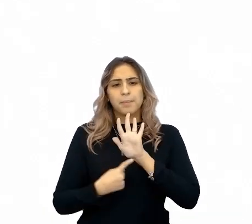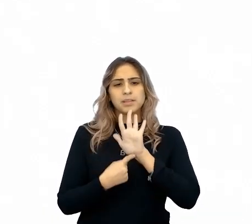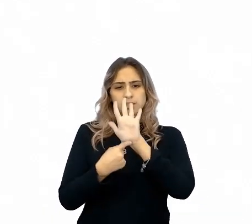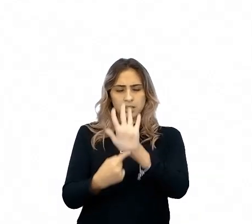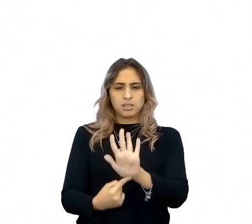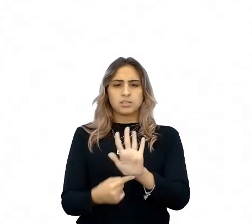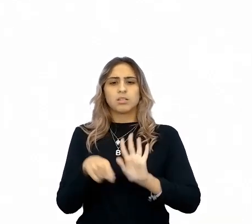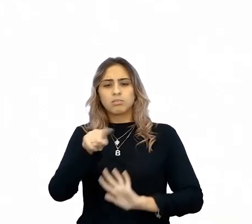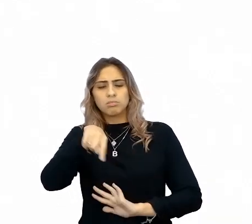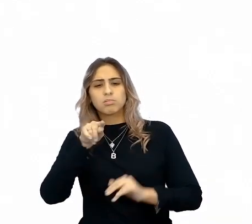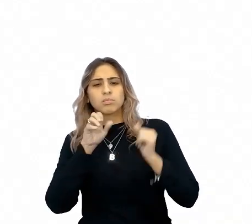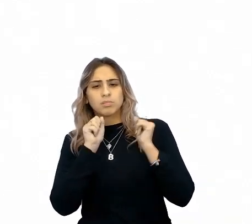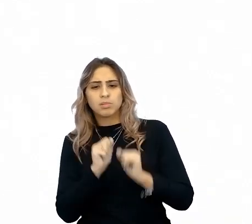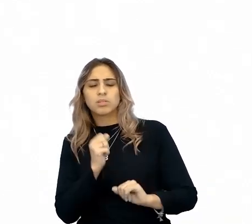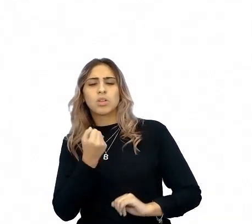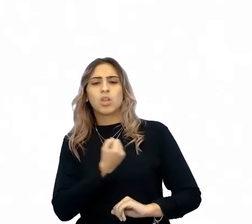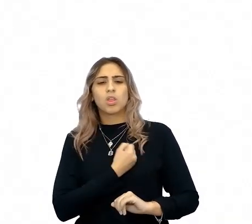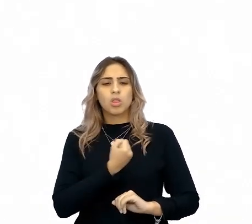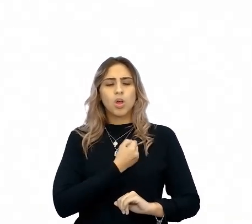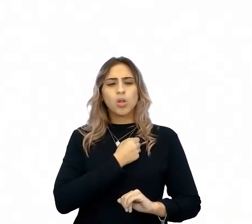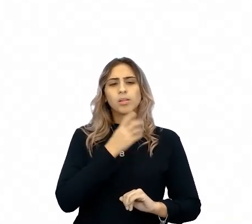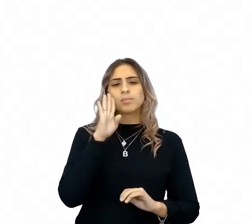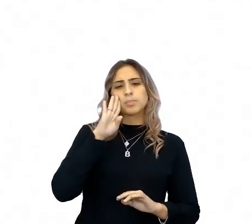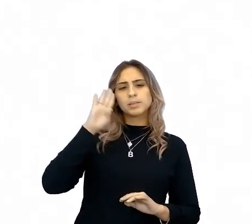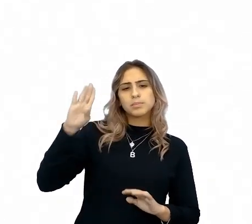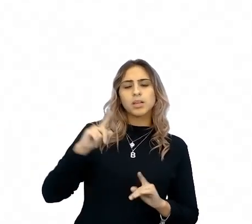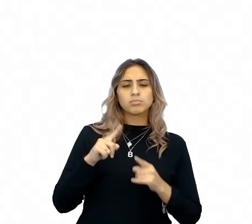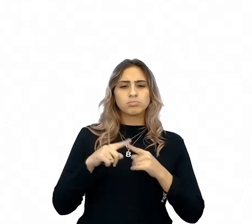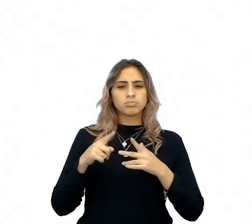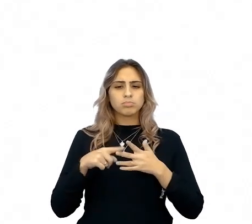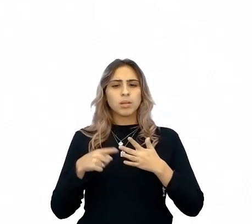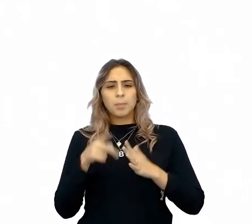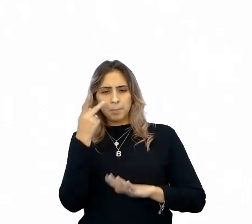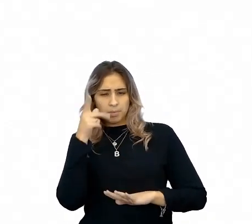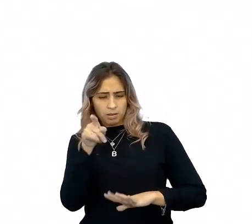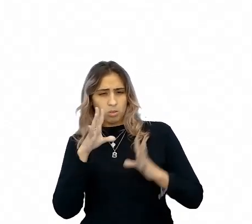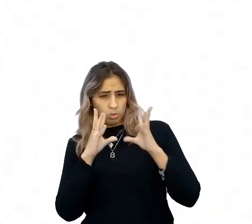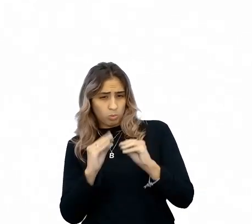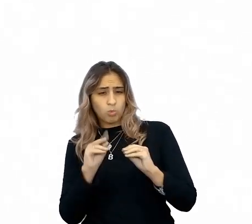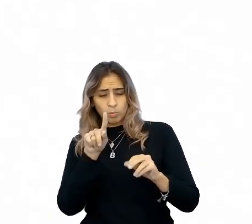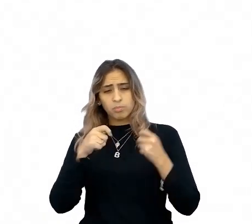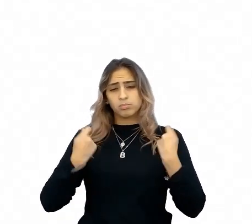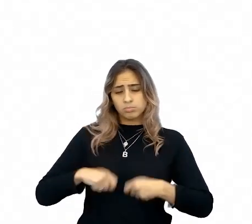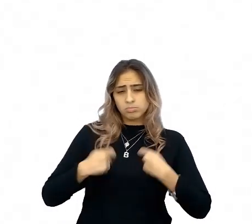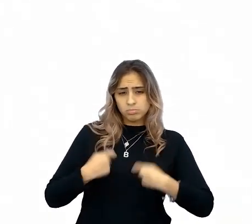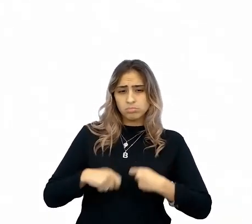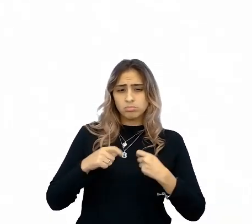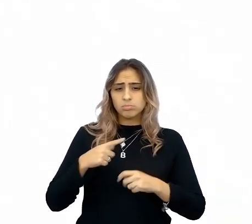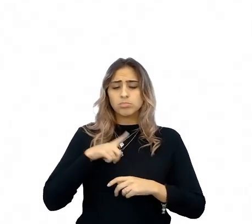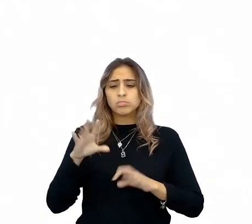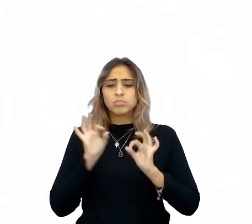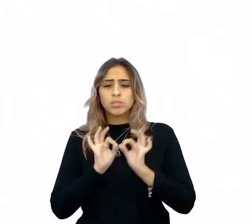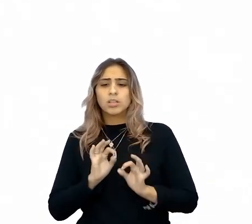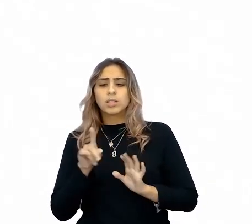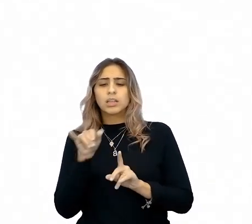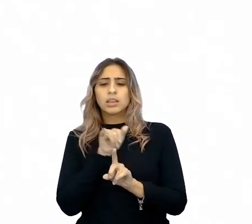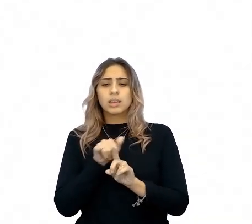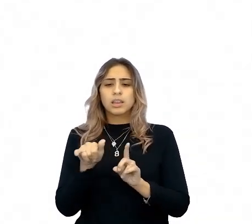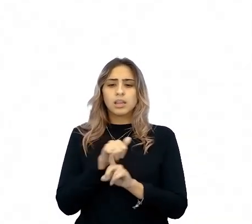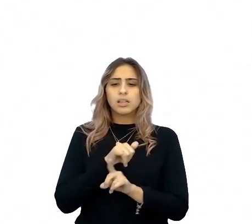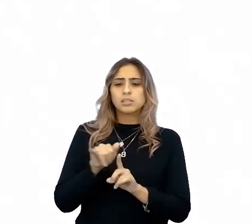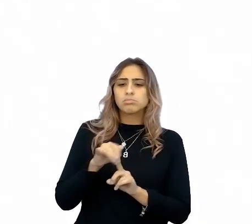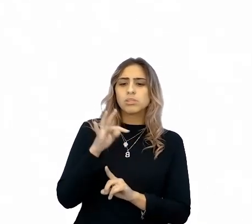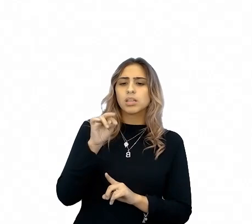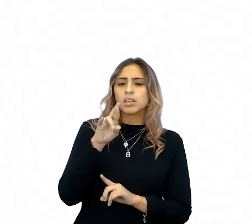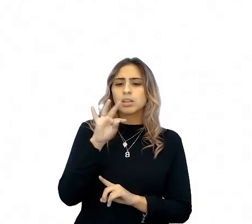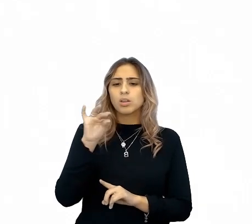apresentação, eles devem tomar nota dos principais pontos e, para isso, precisarão lançar mão de estratégias